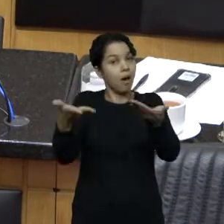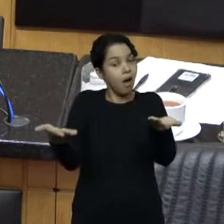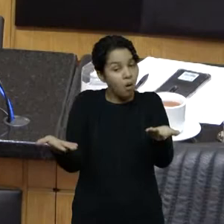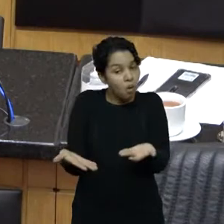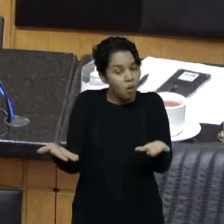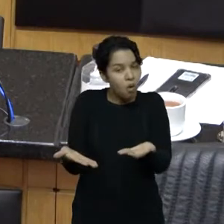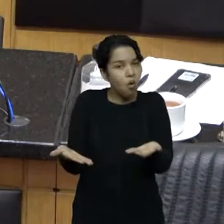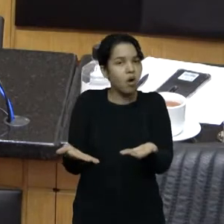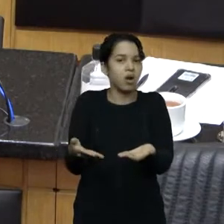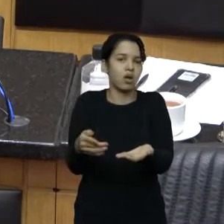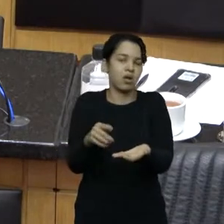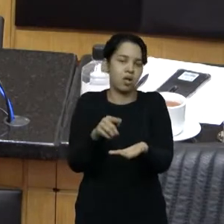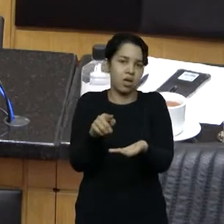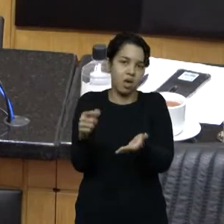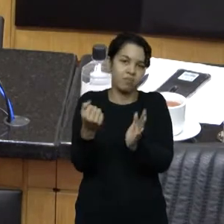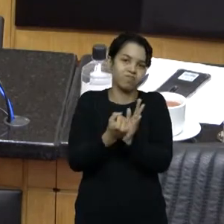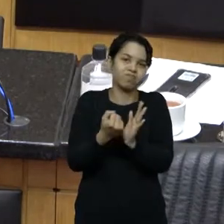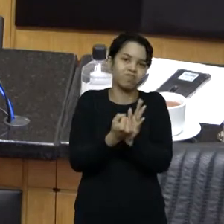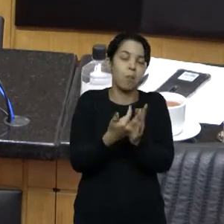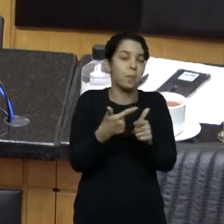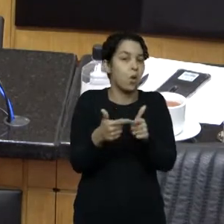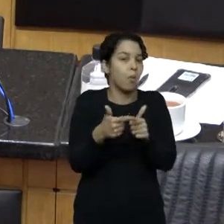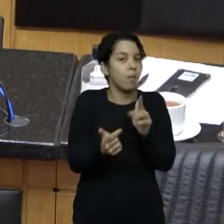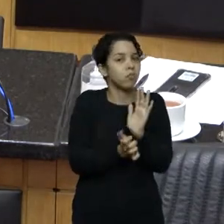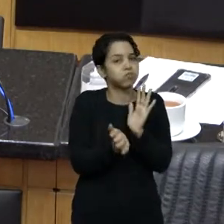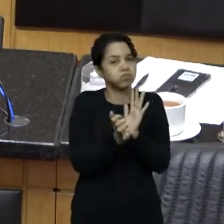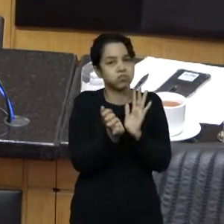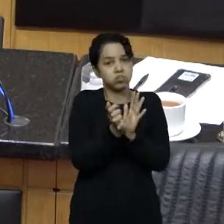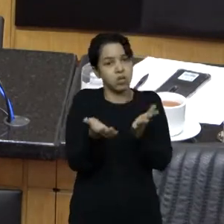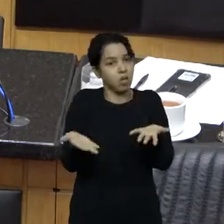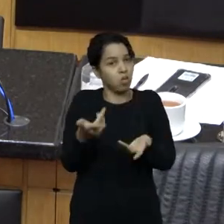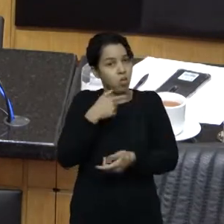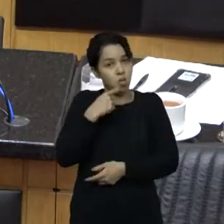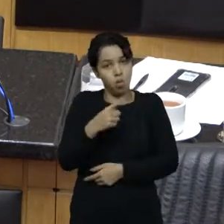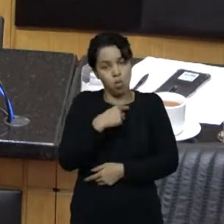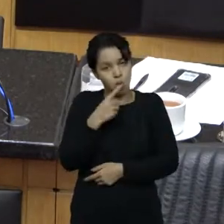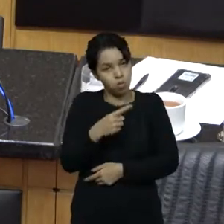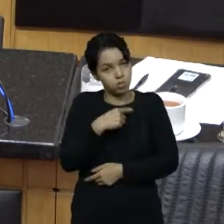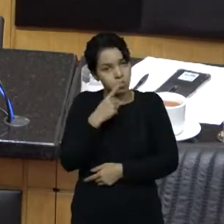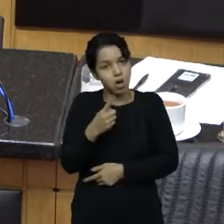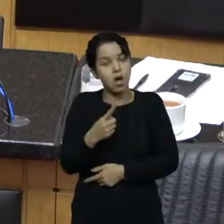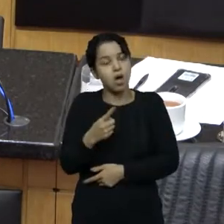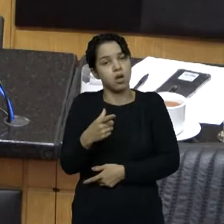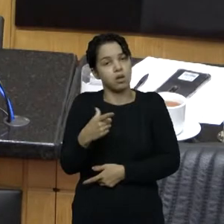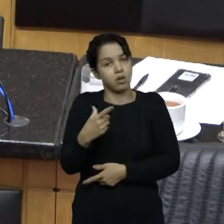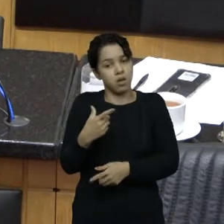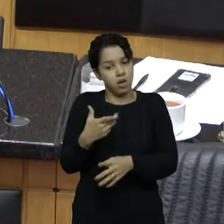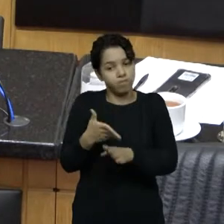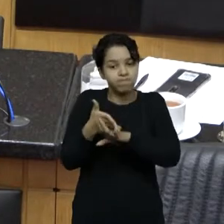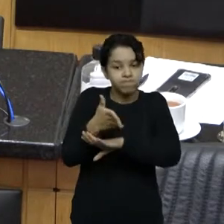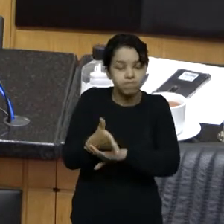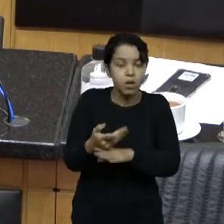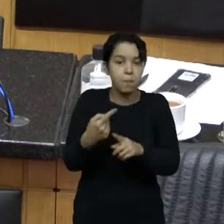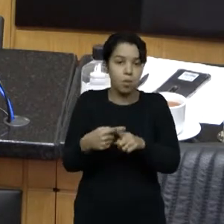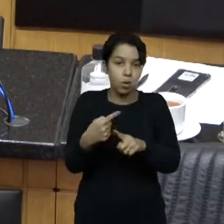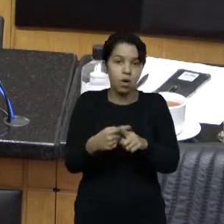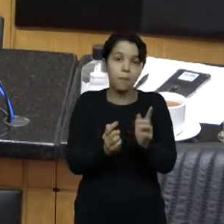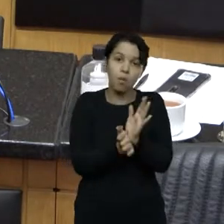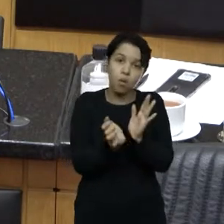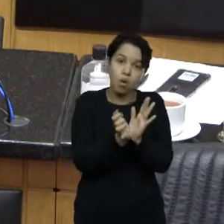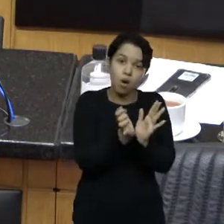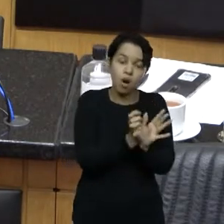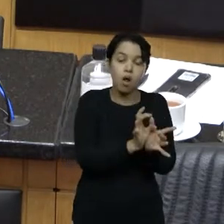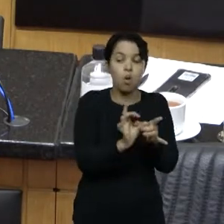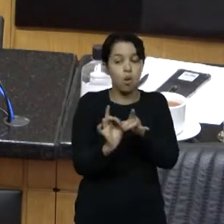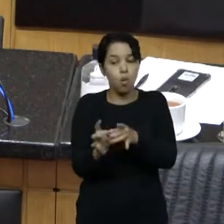por efeitos legais não consegue atuar por Barreiras burocráticas liga em alguns organismos